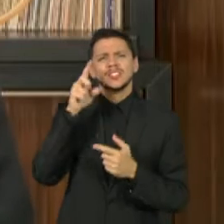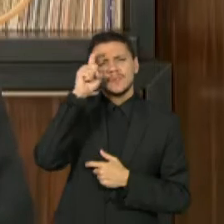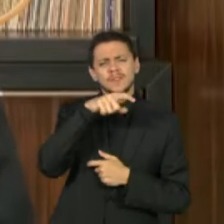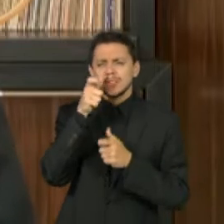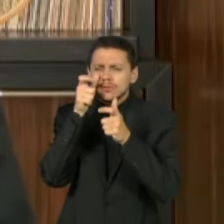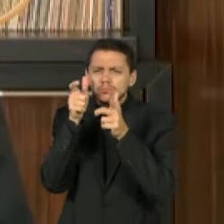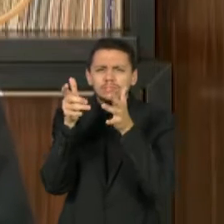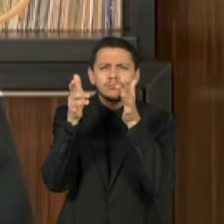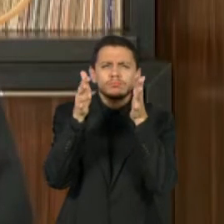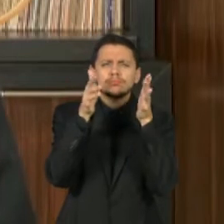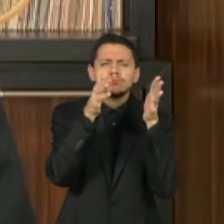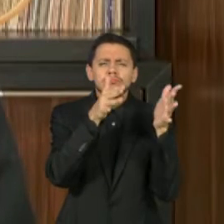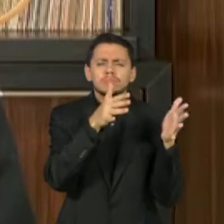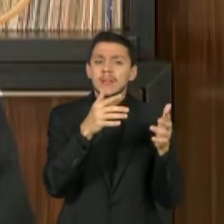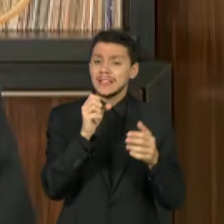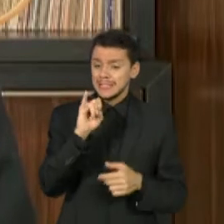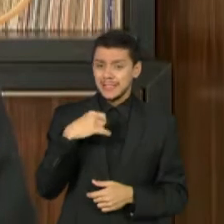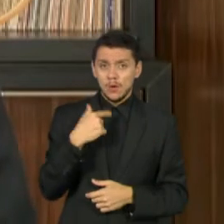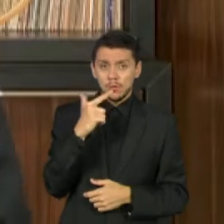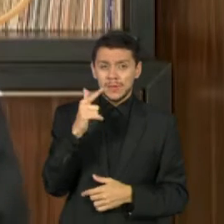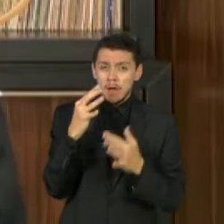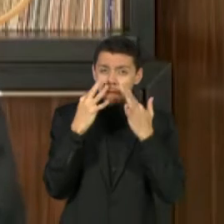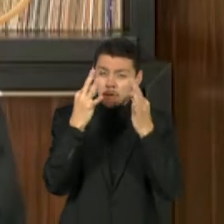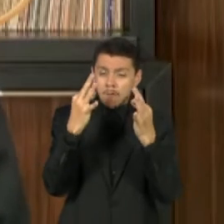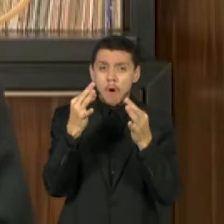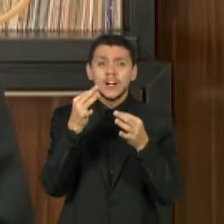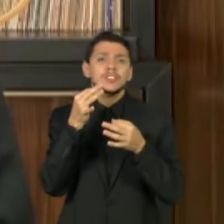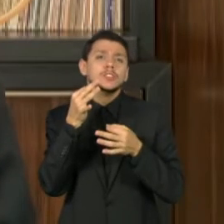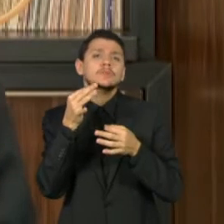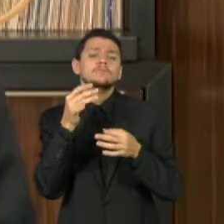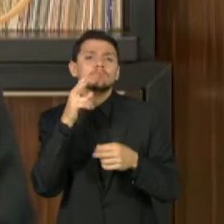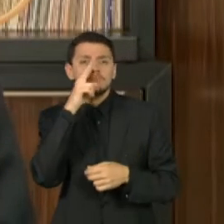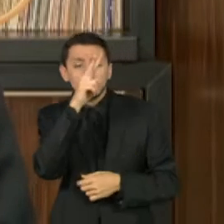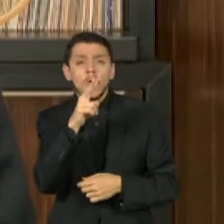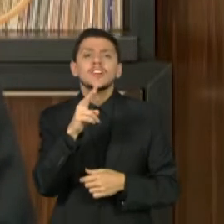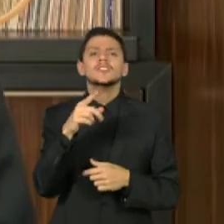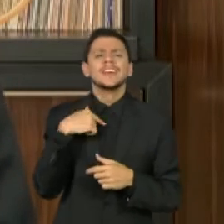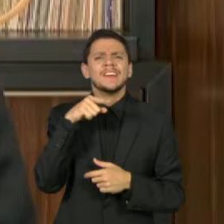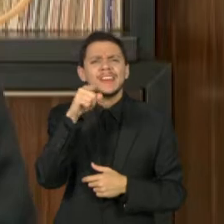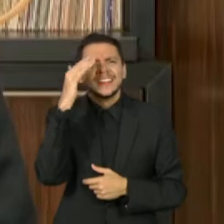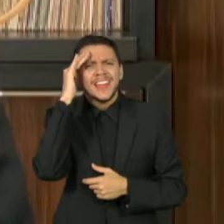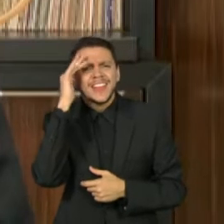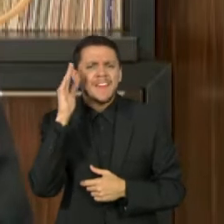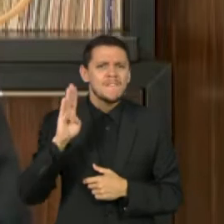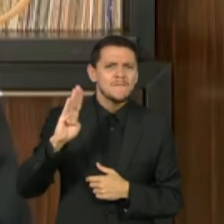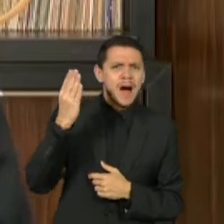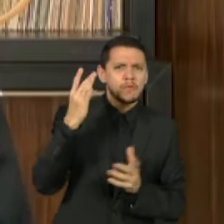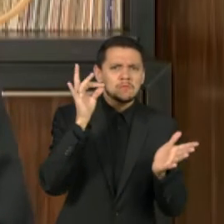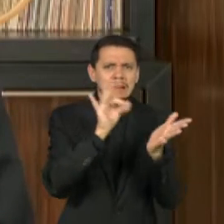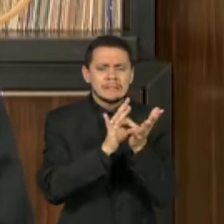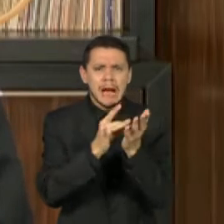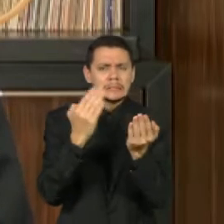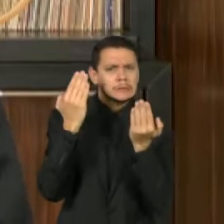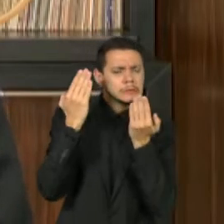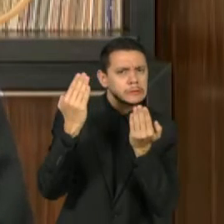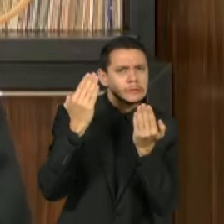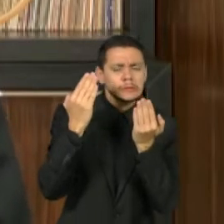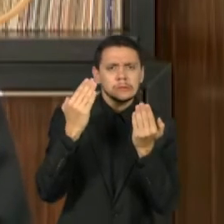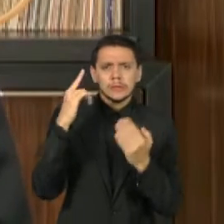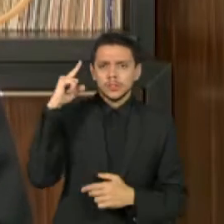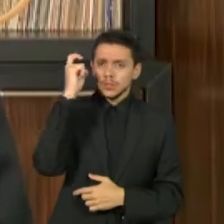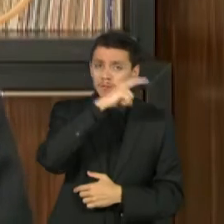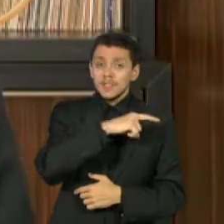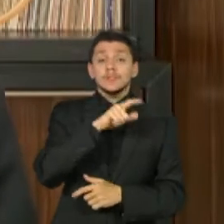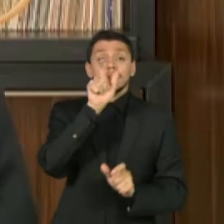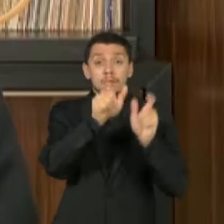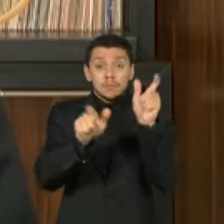ouvir sem prestar muita atenção e ter o discernimento de que aquilo ali é falso. Então, está ficando cada vez mais difícil para o ser humano,